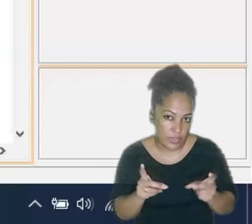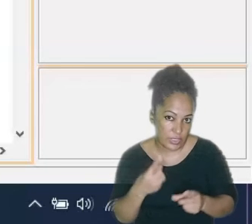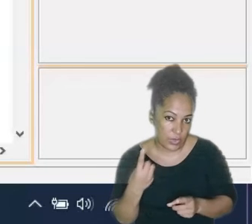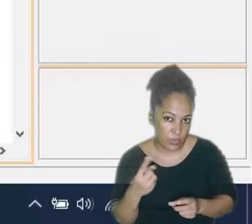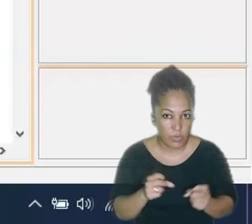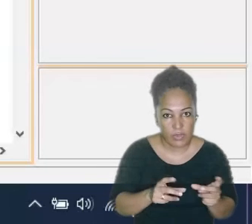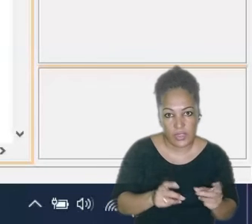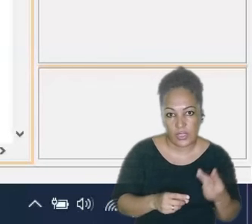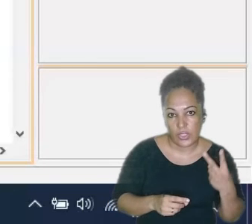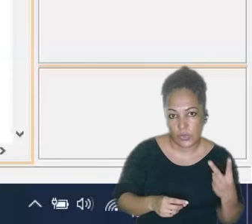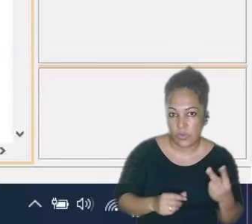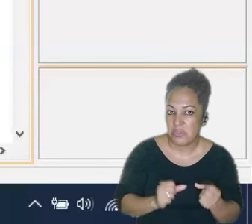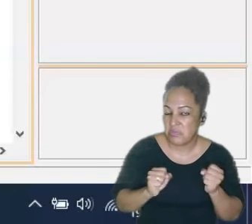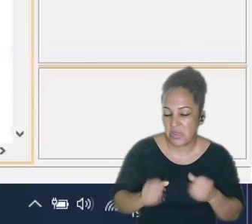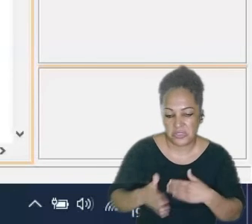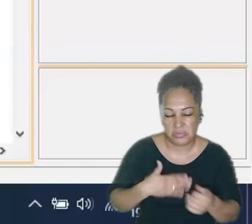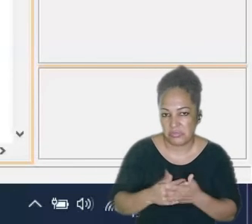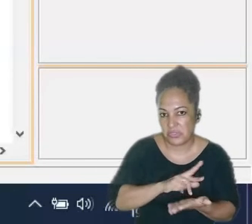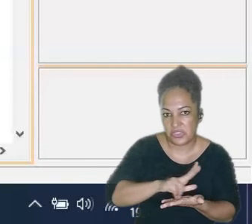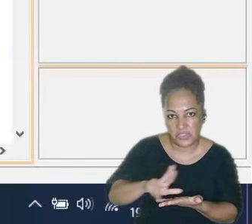venda, ou que uma venda